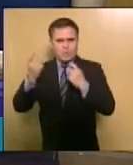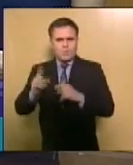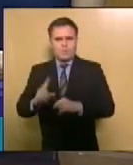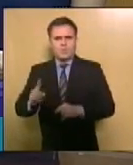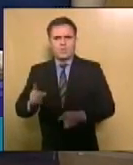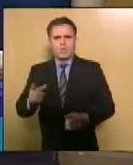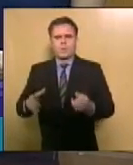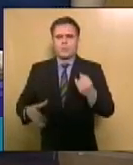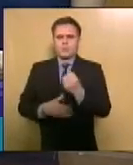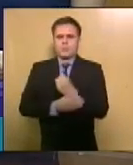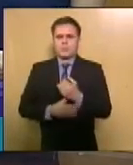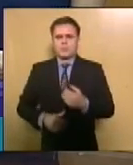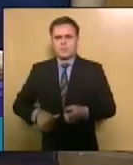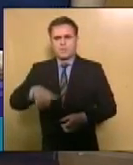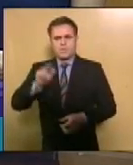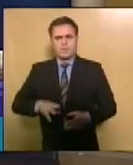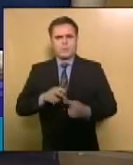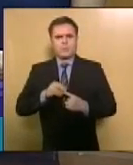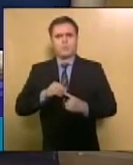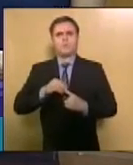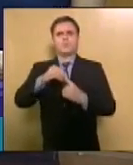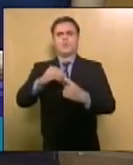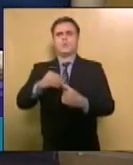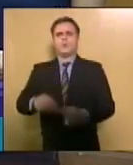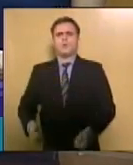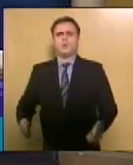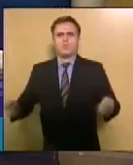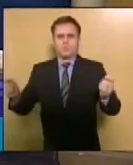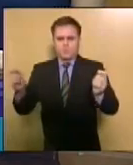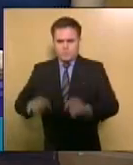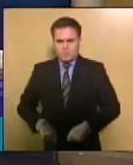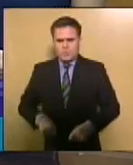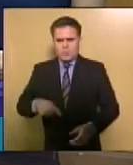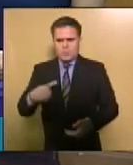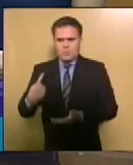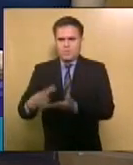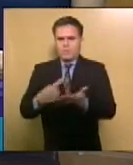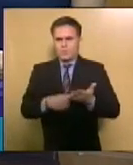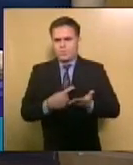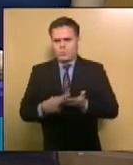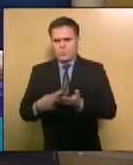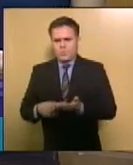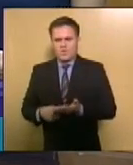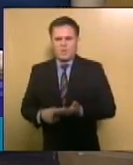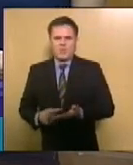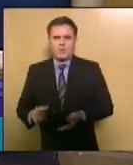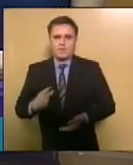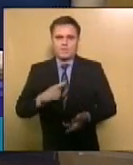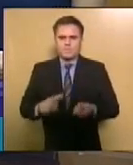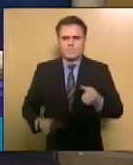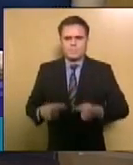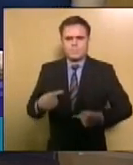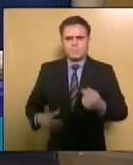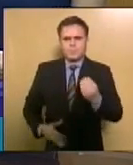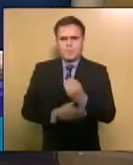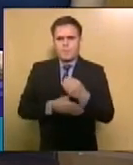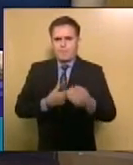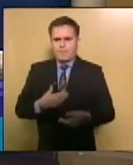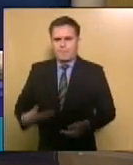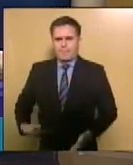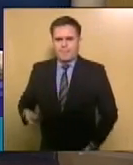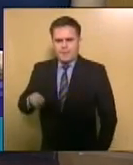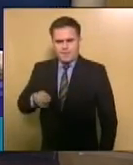segurança quem é o único fiador que pode fazer com que exista uma política de segurança pública